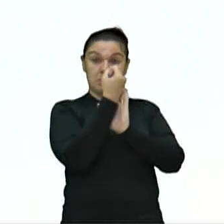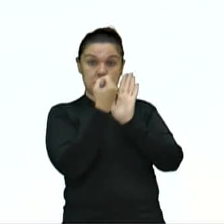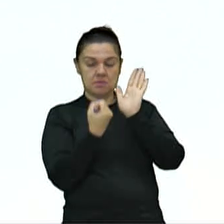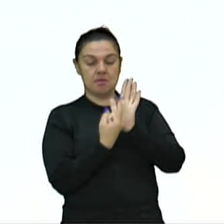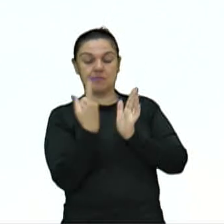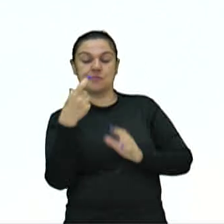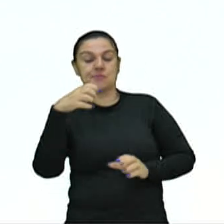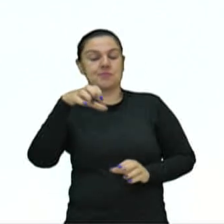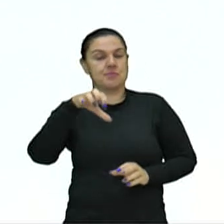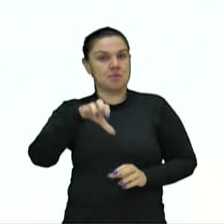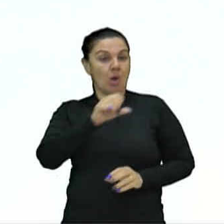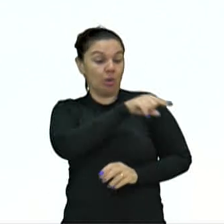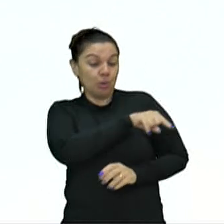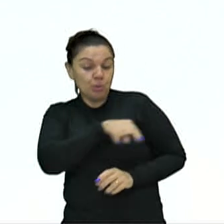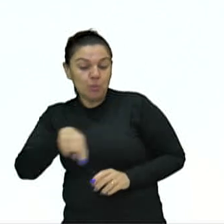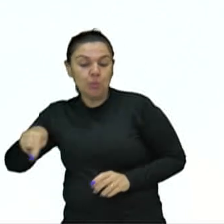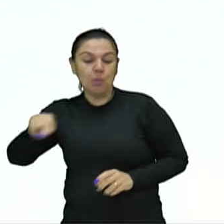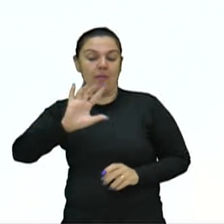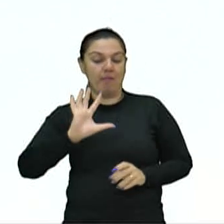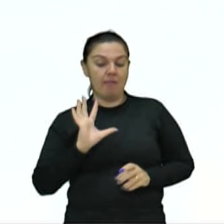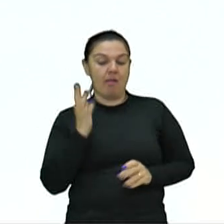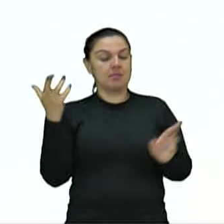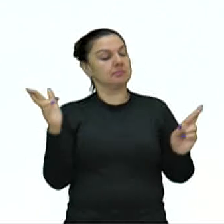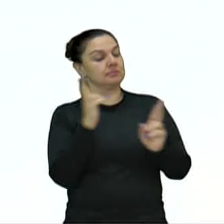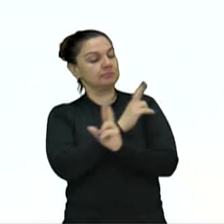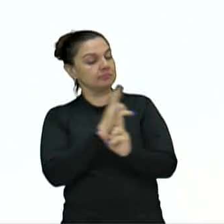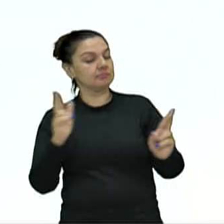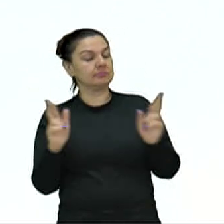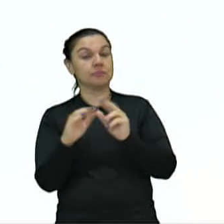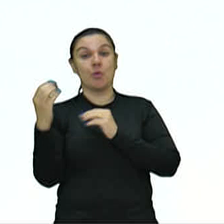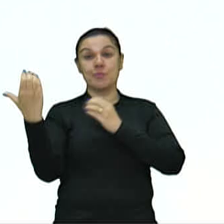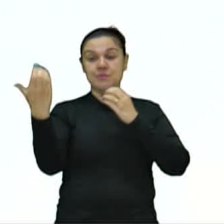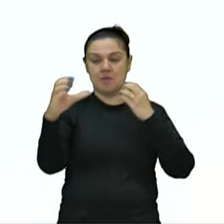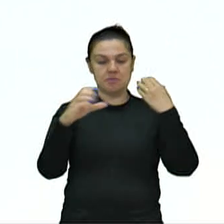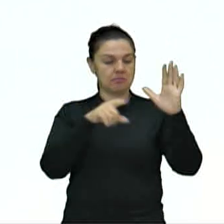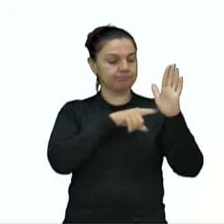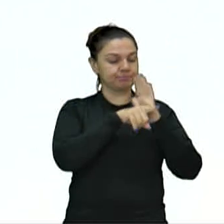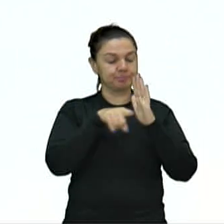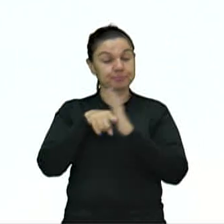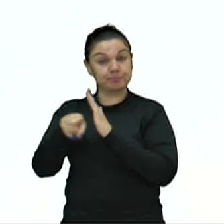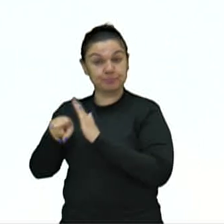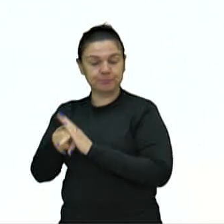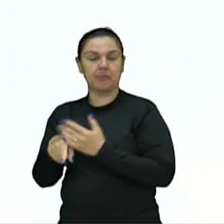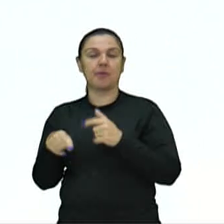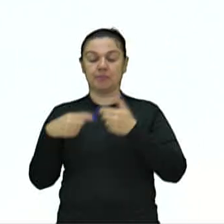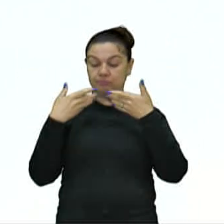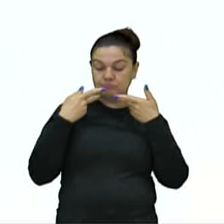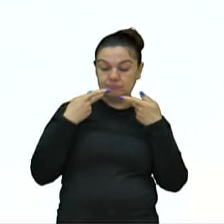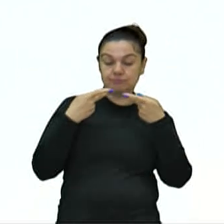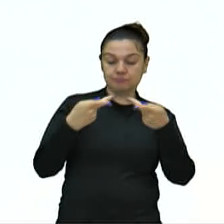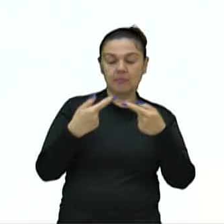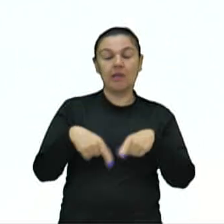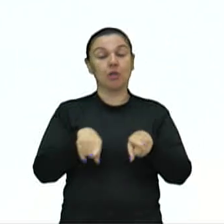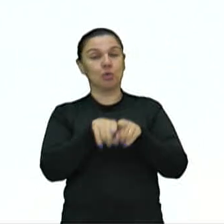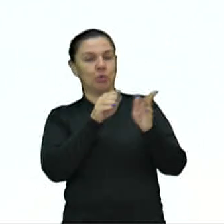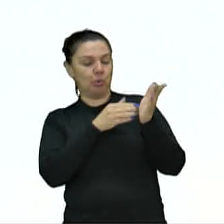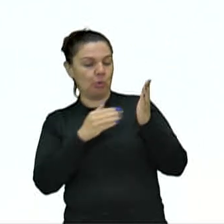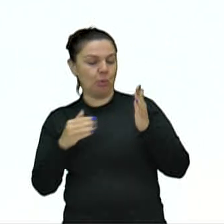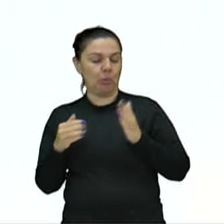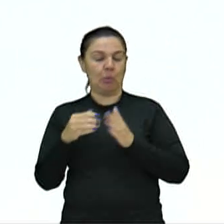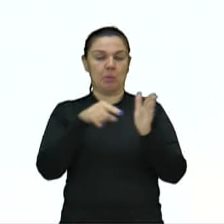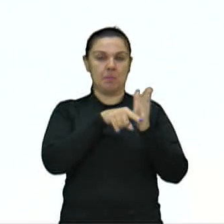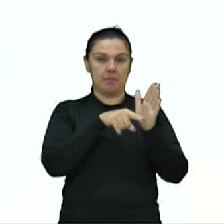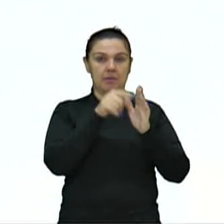são fenômenos de relações entre as ciências ou entre os vários discursos nos vários setores científicos que constituem o que eu